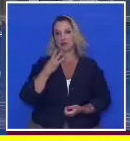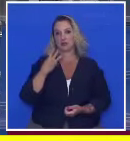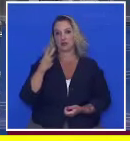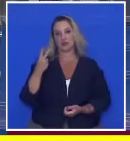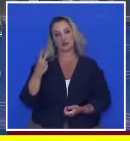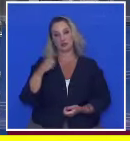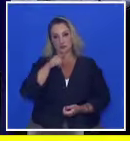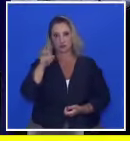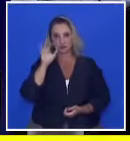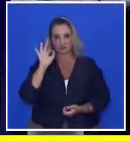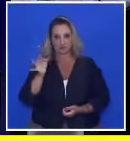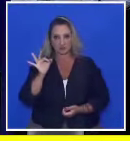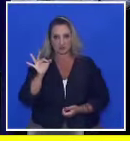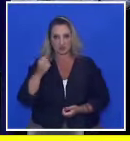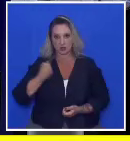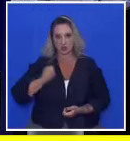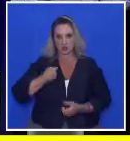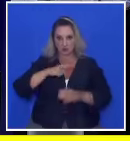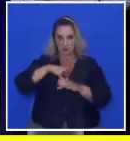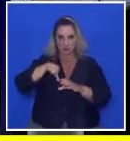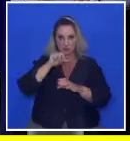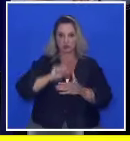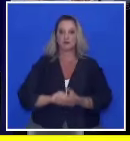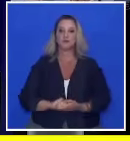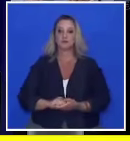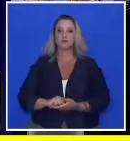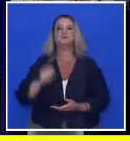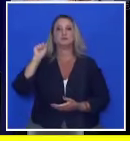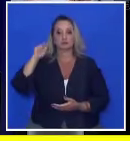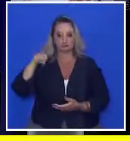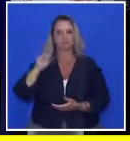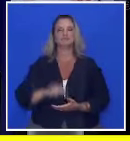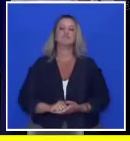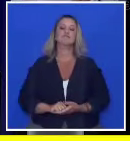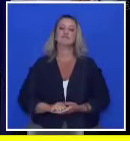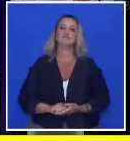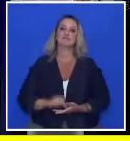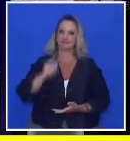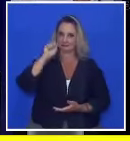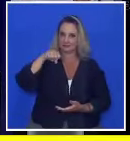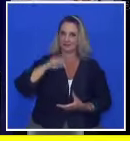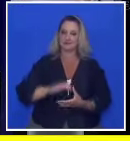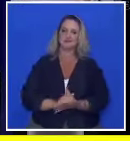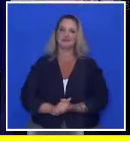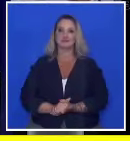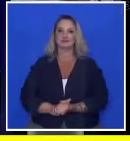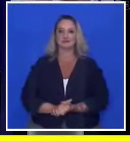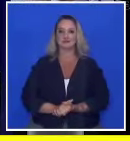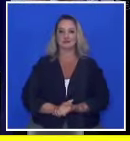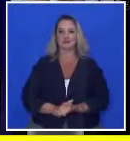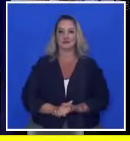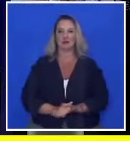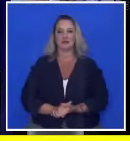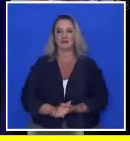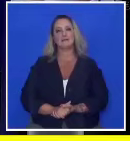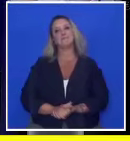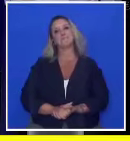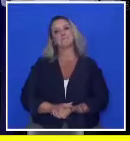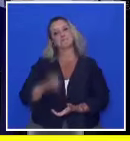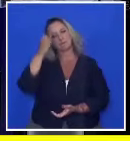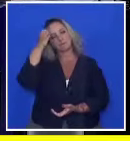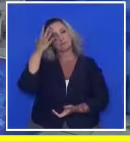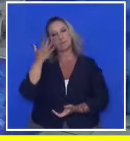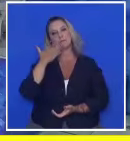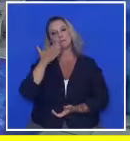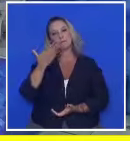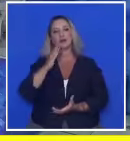e 32. Os senhores confirmam os números sorteados? Sim, confirmo. Sim, confirmo. Muito bem, muito